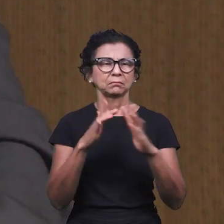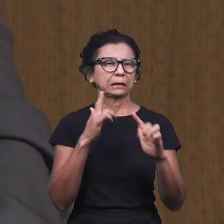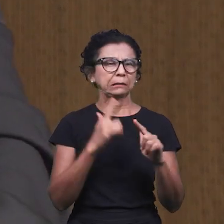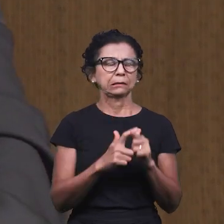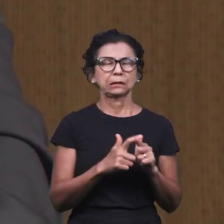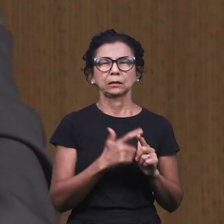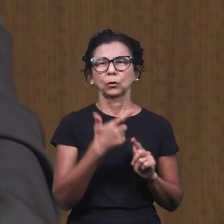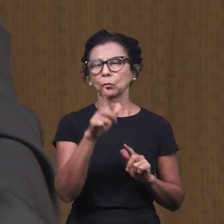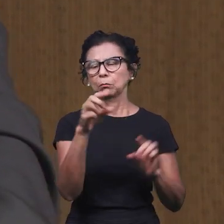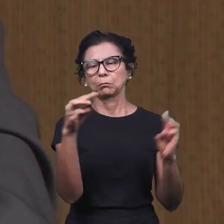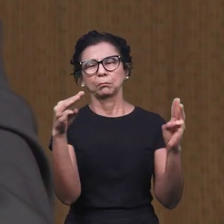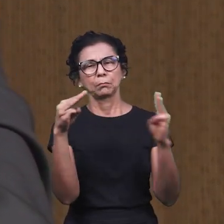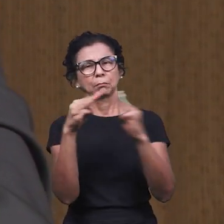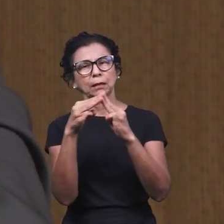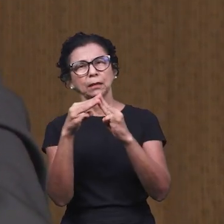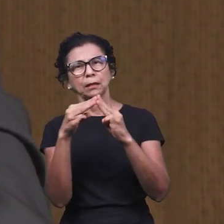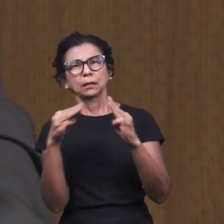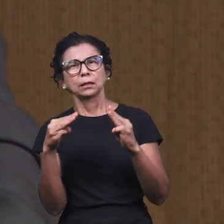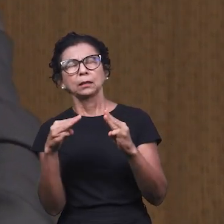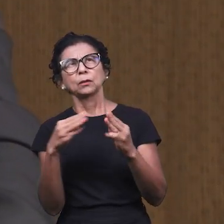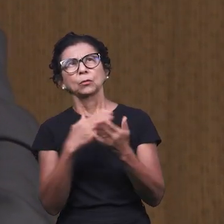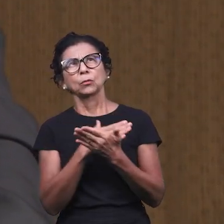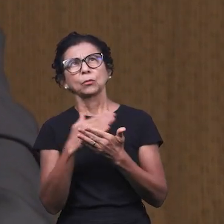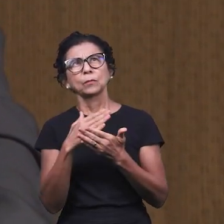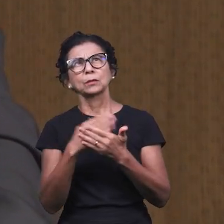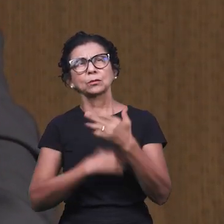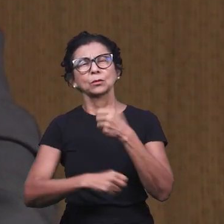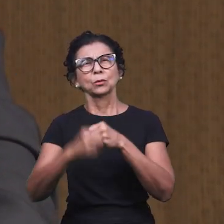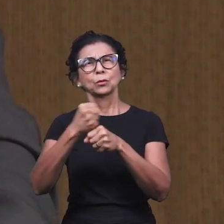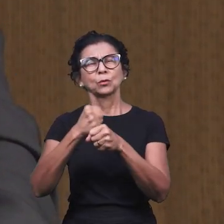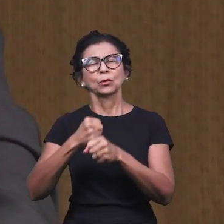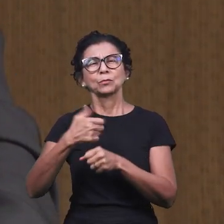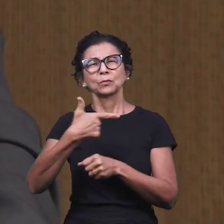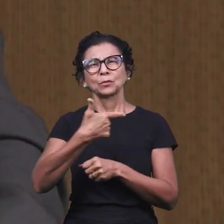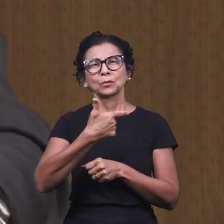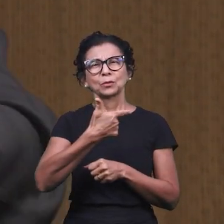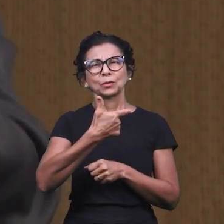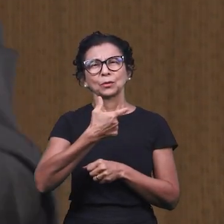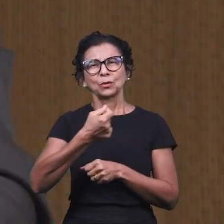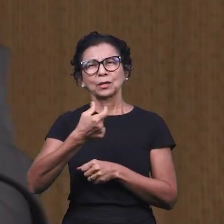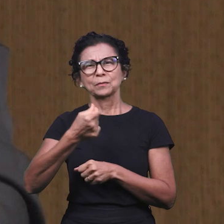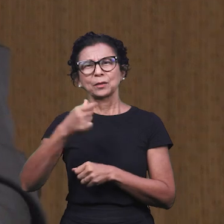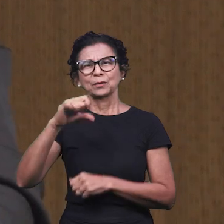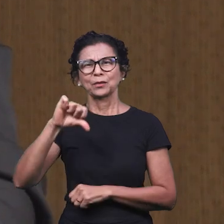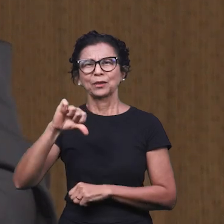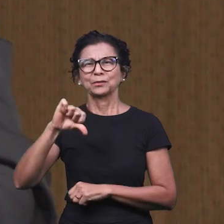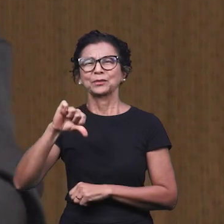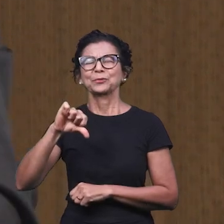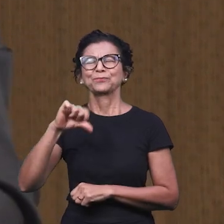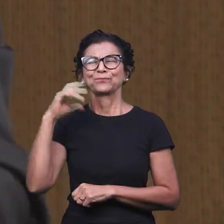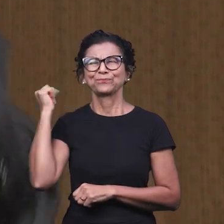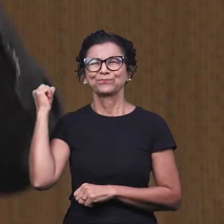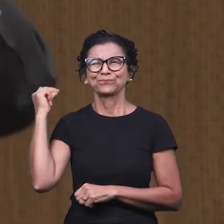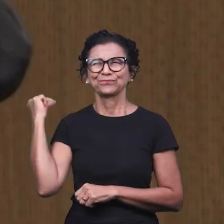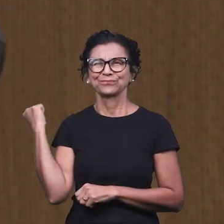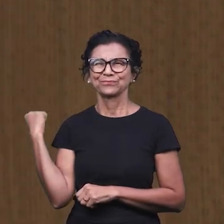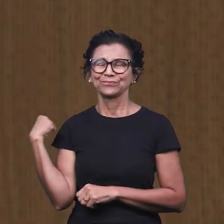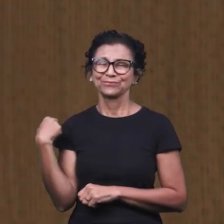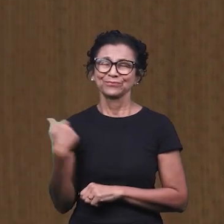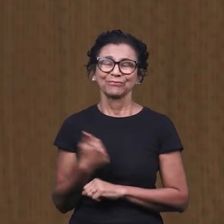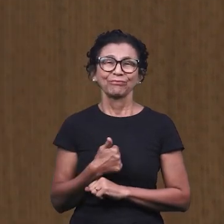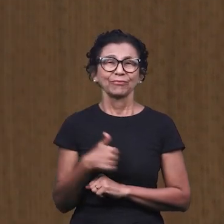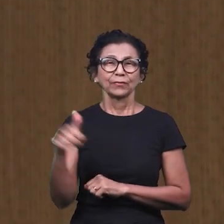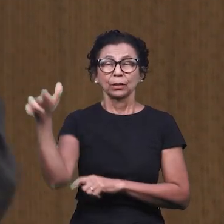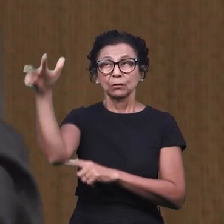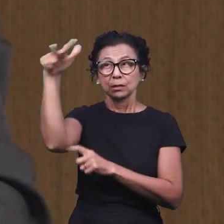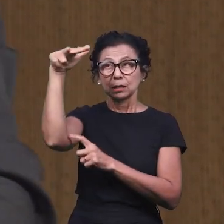e os ensinos da igreja, né? Aquilo que é a nossa linguagem, para que a pessoa esteja dentro